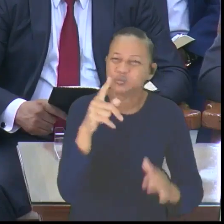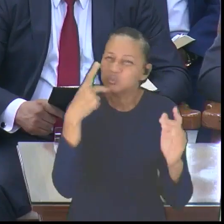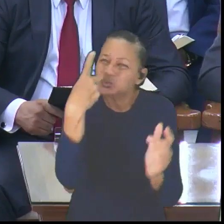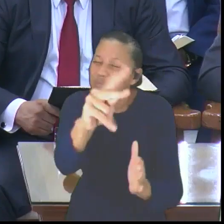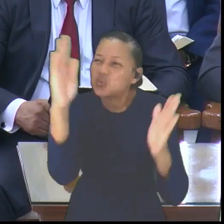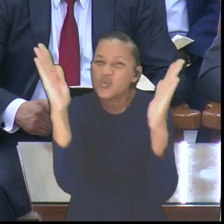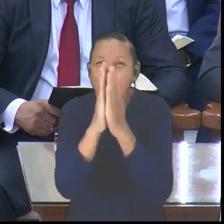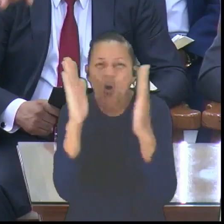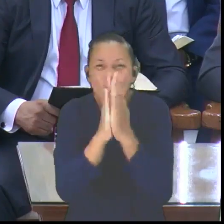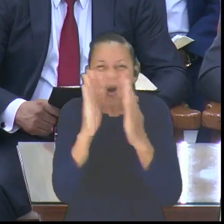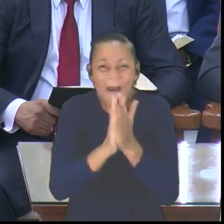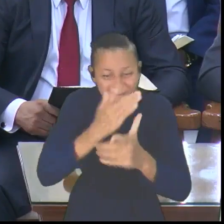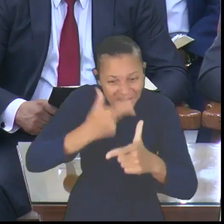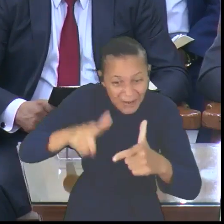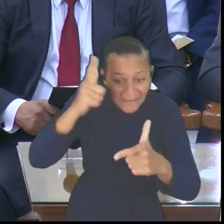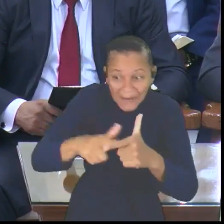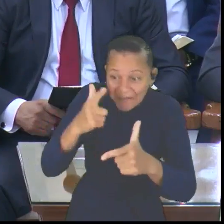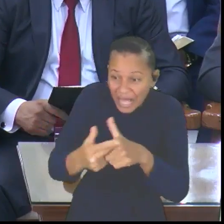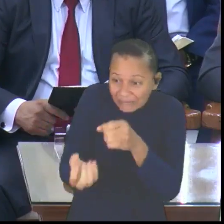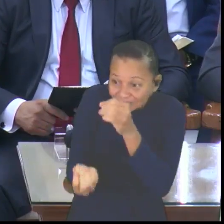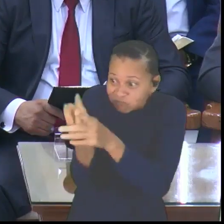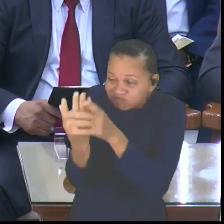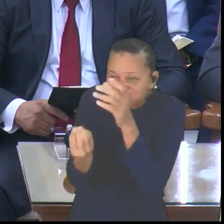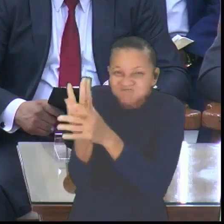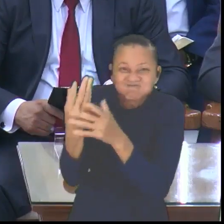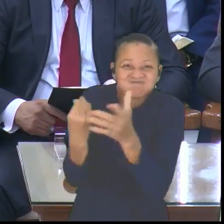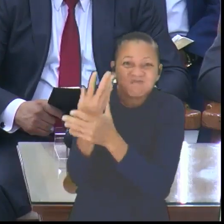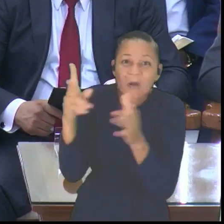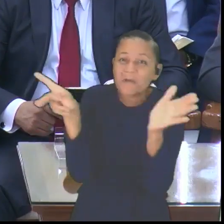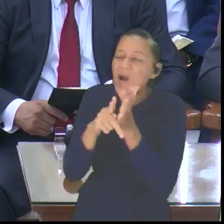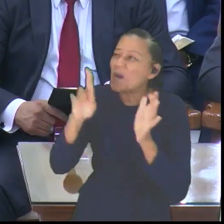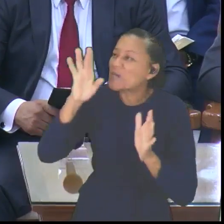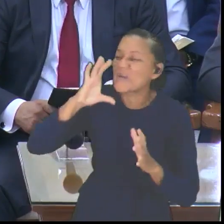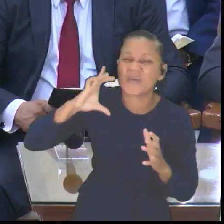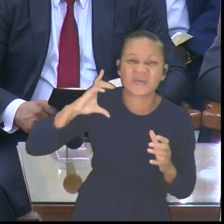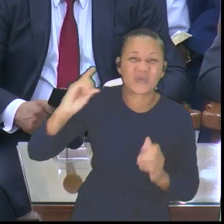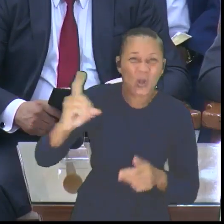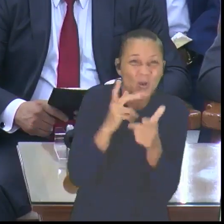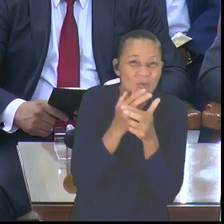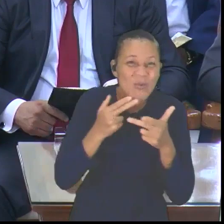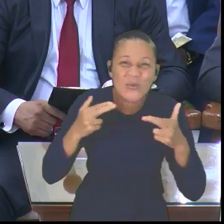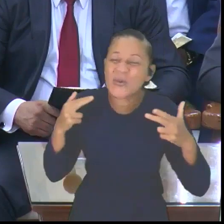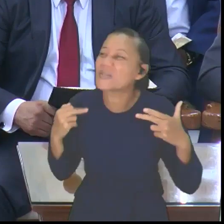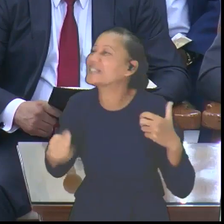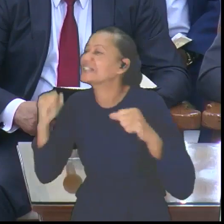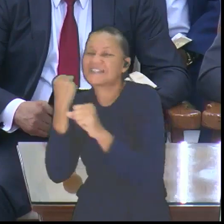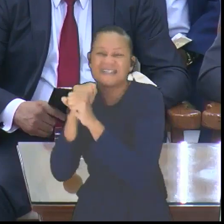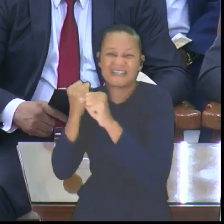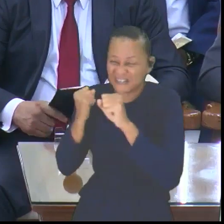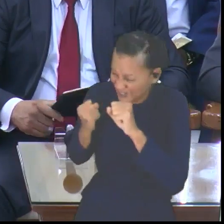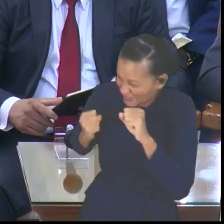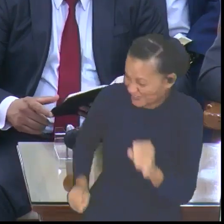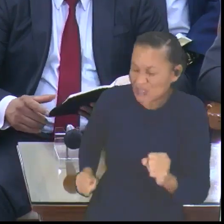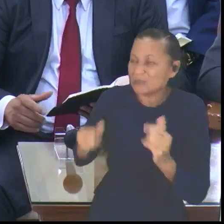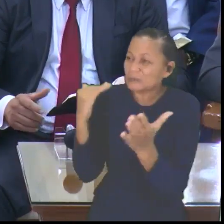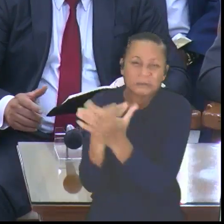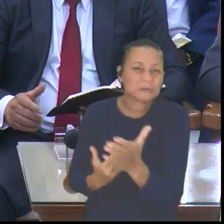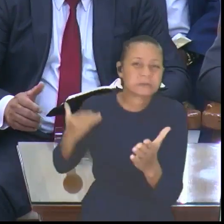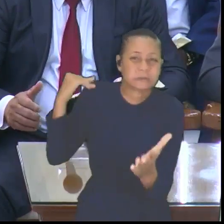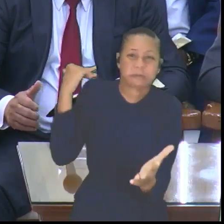esta causa está gerando algo grande de Deus, coisas grandes, coisas firmes,